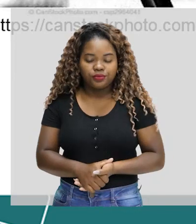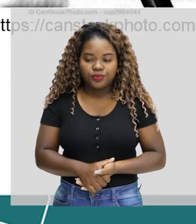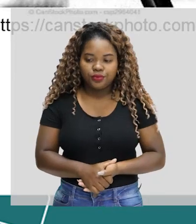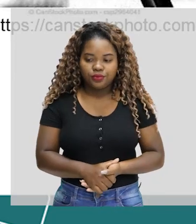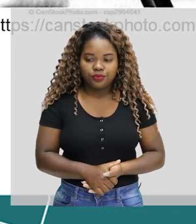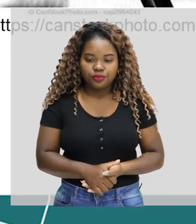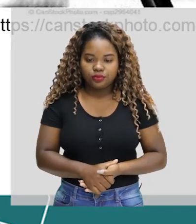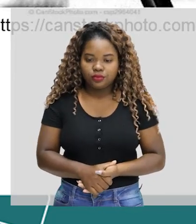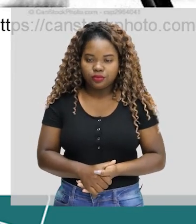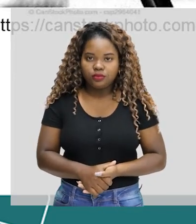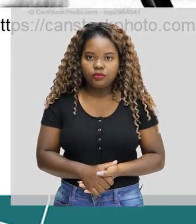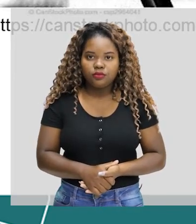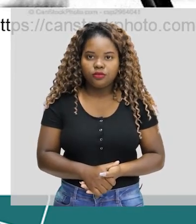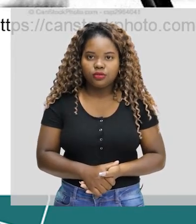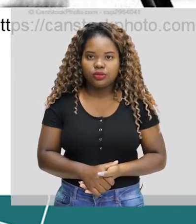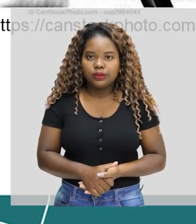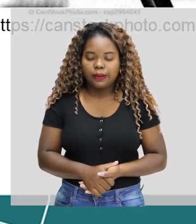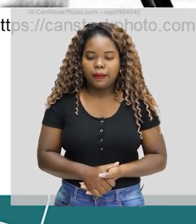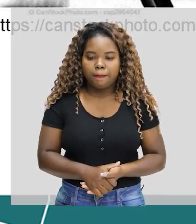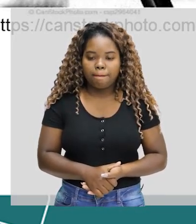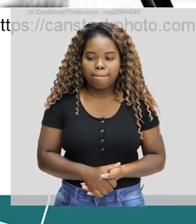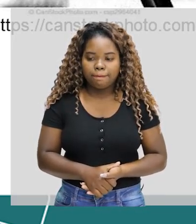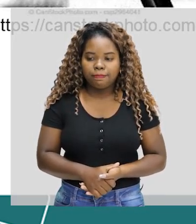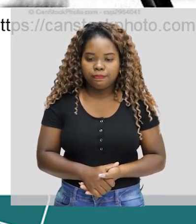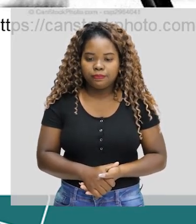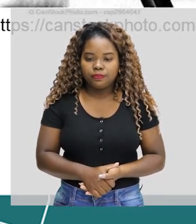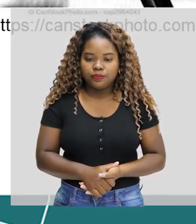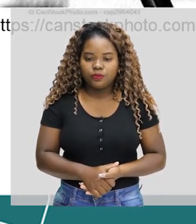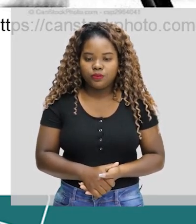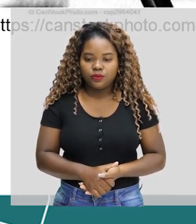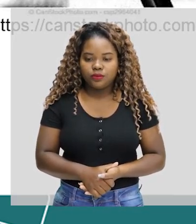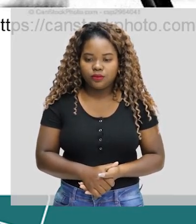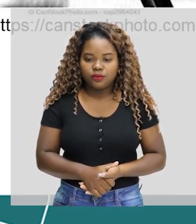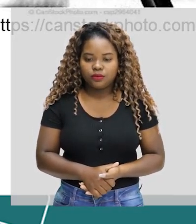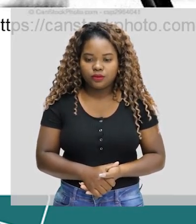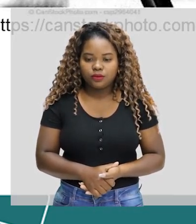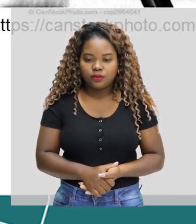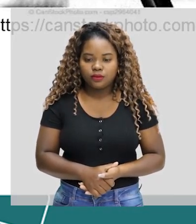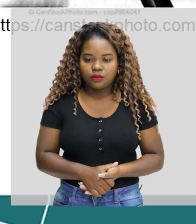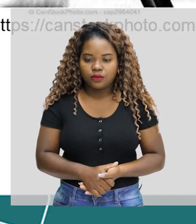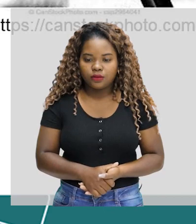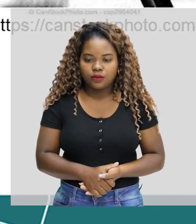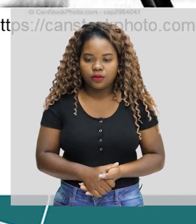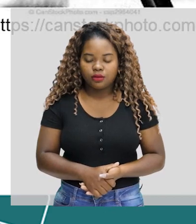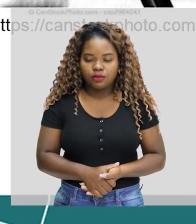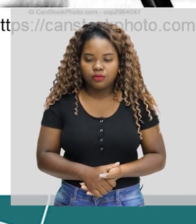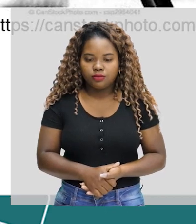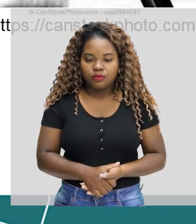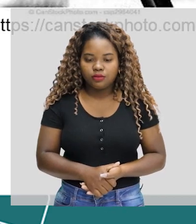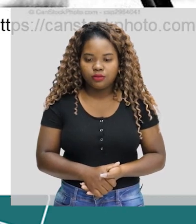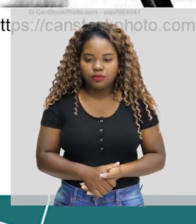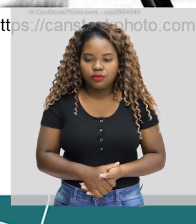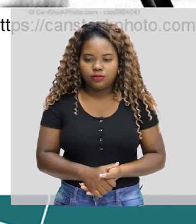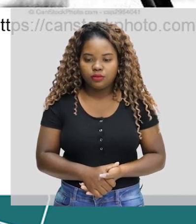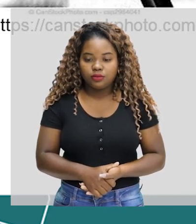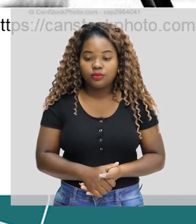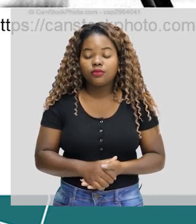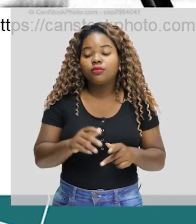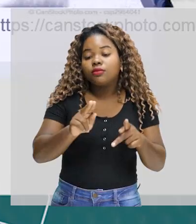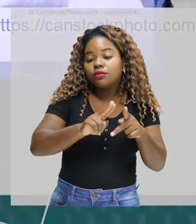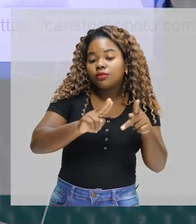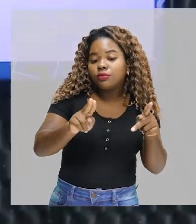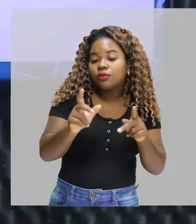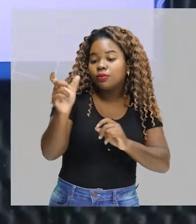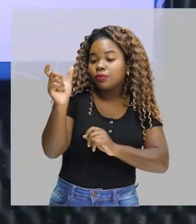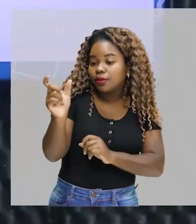A pronoun is a word that can replace a noun or a noun phrase in a sentence. Então, o pronome é